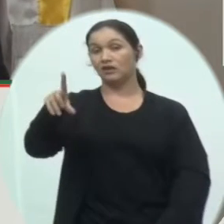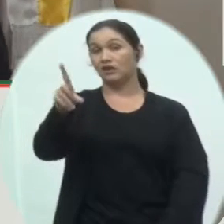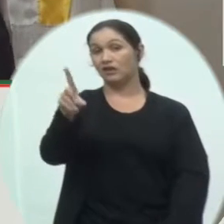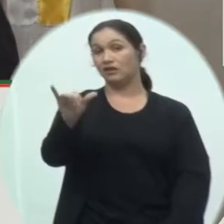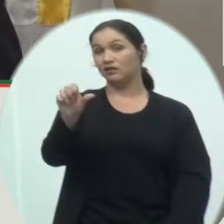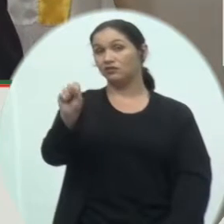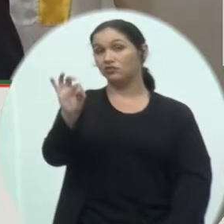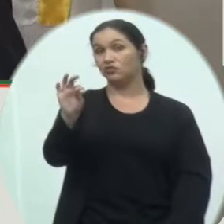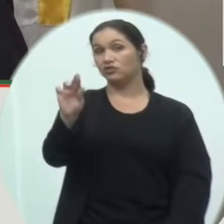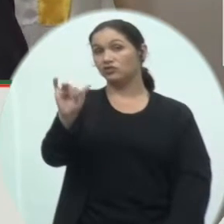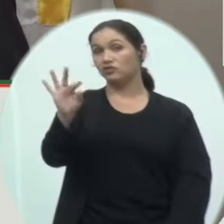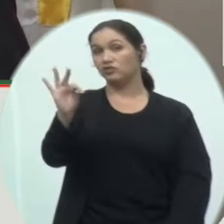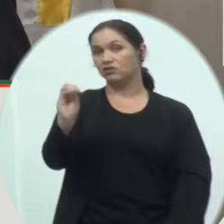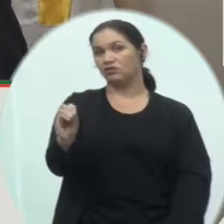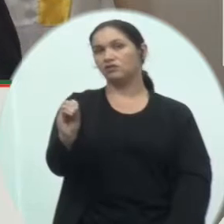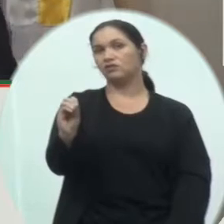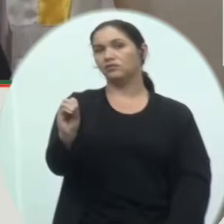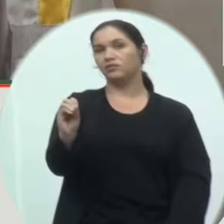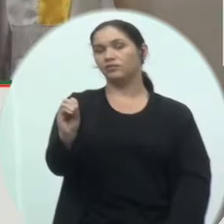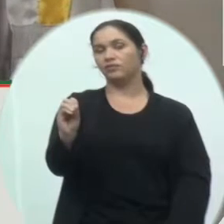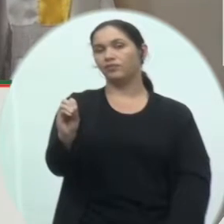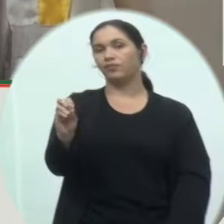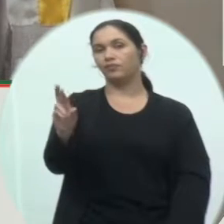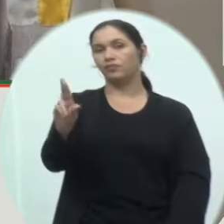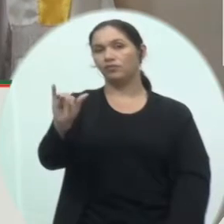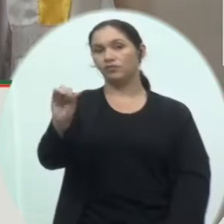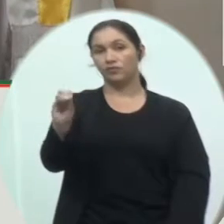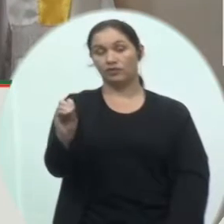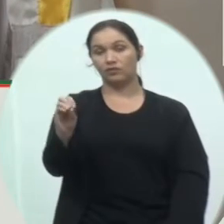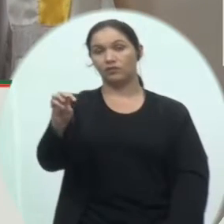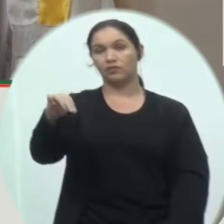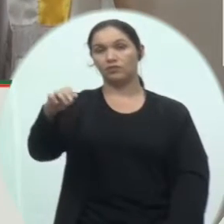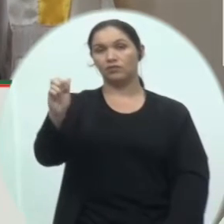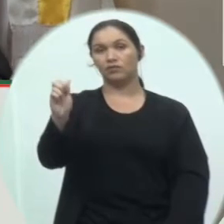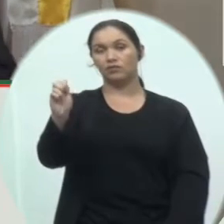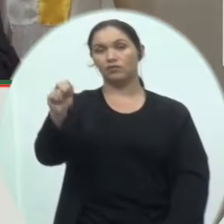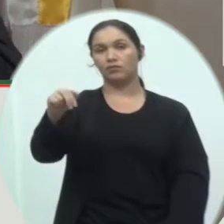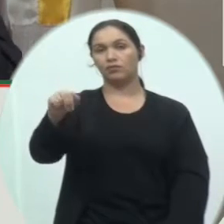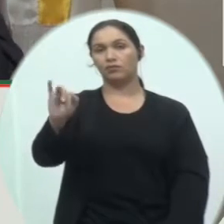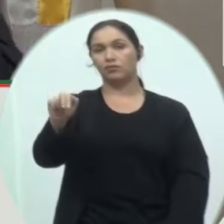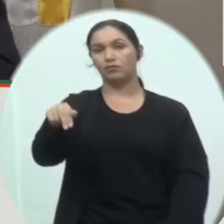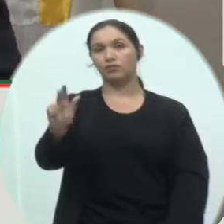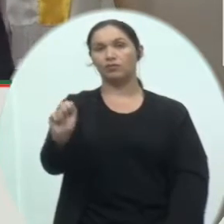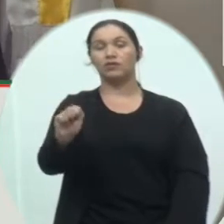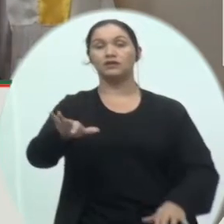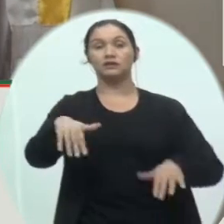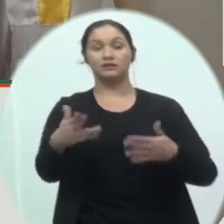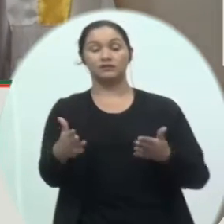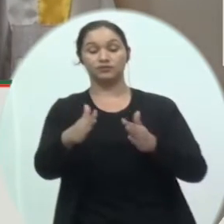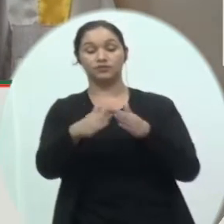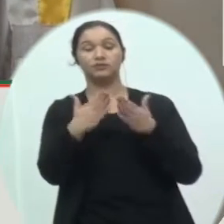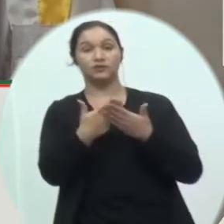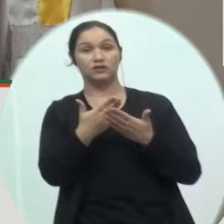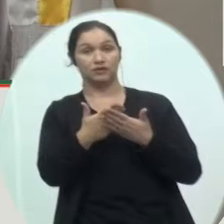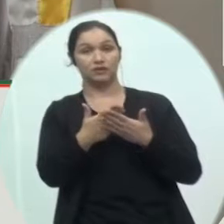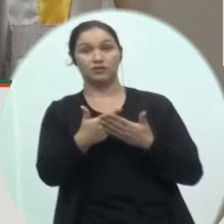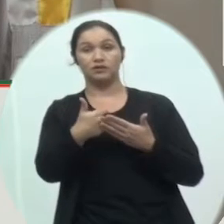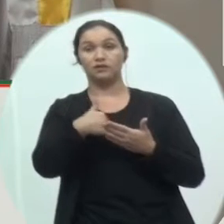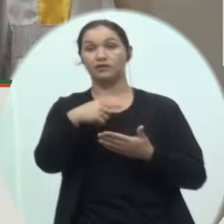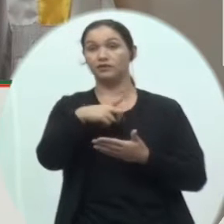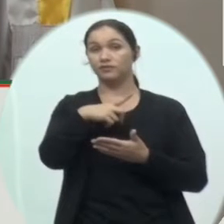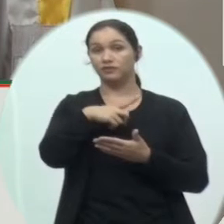Quanto à questão dos requerimentos, coincidência ou não, eu tenho um requerimento